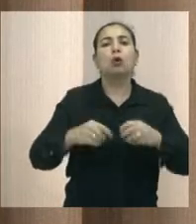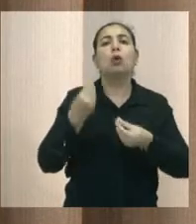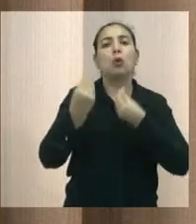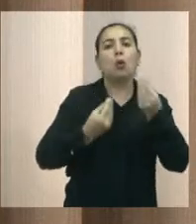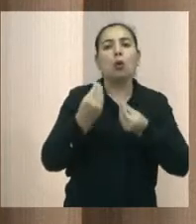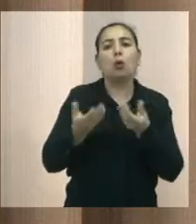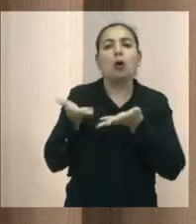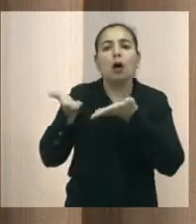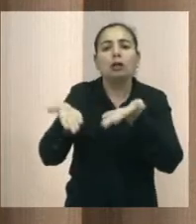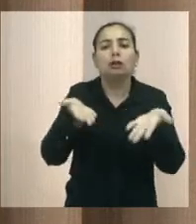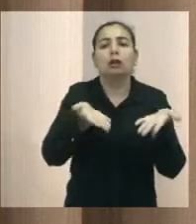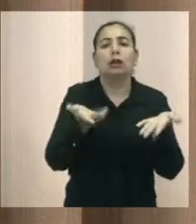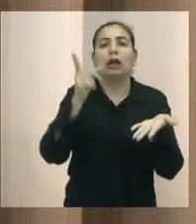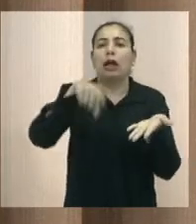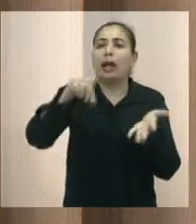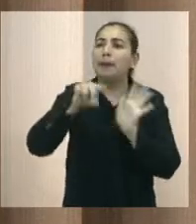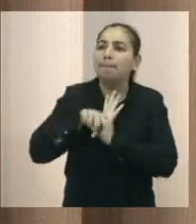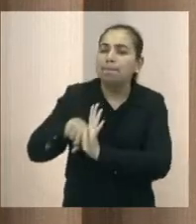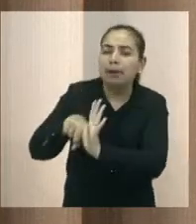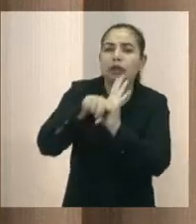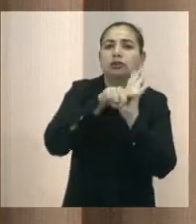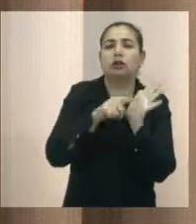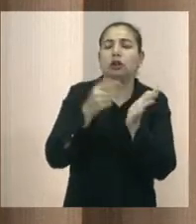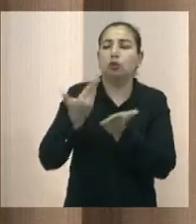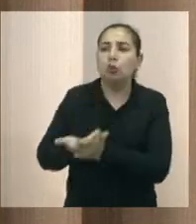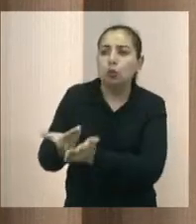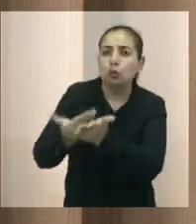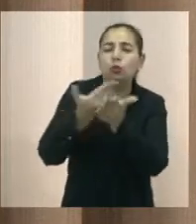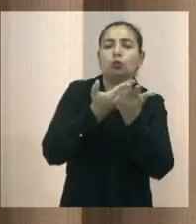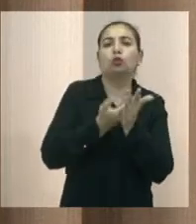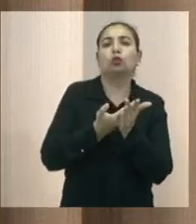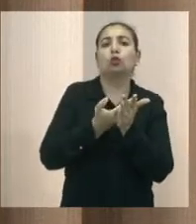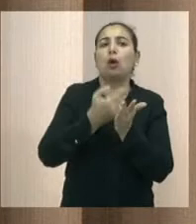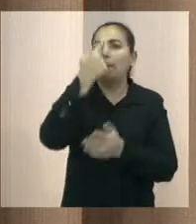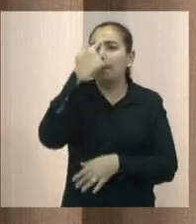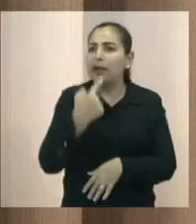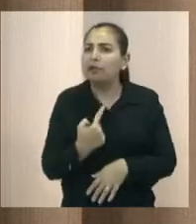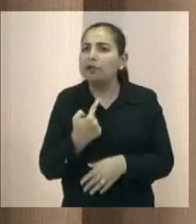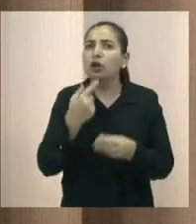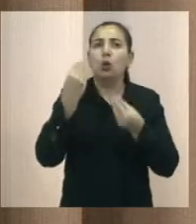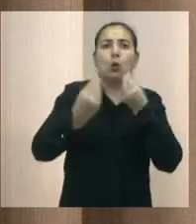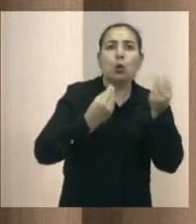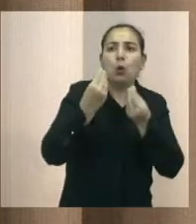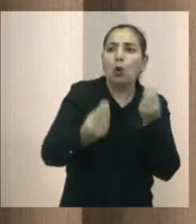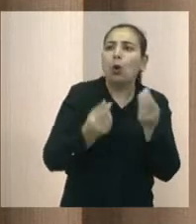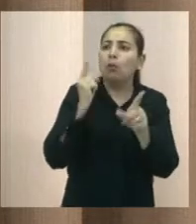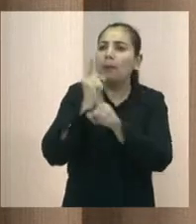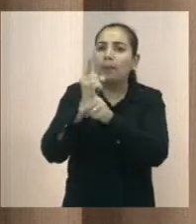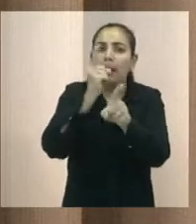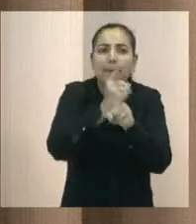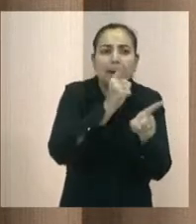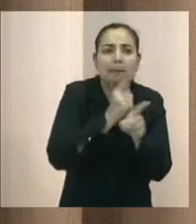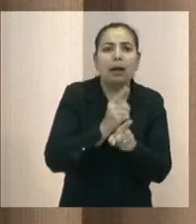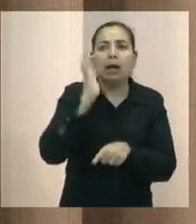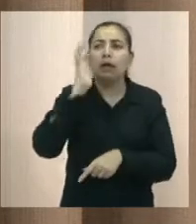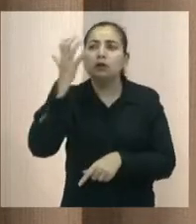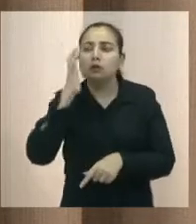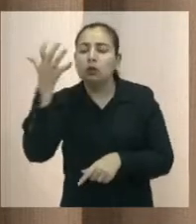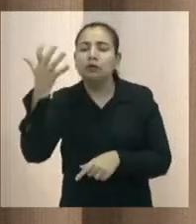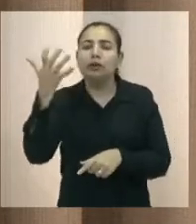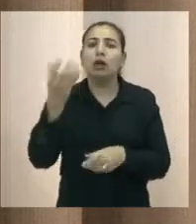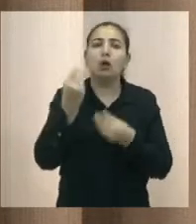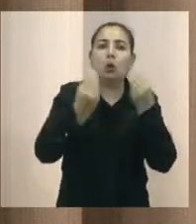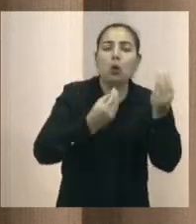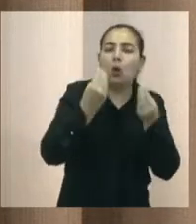fazem. A pesquisa, né, o estudo, o perfil, o diagnóstico das pessoas atendidas, dos agressores,